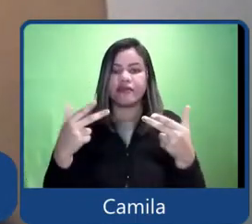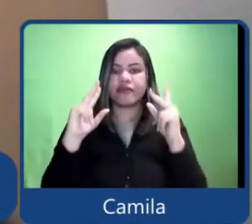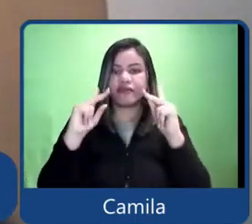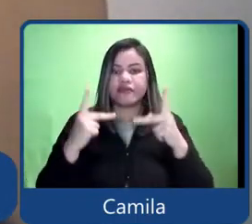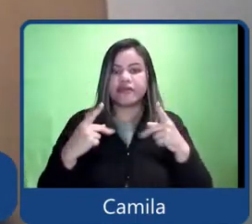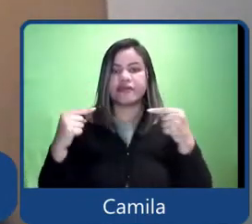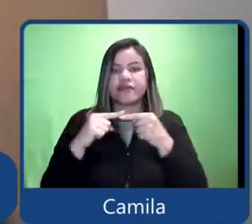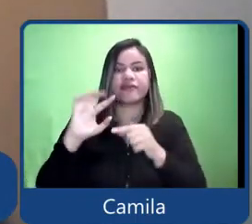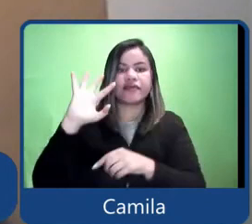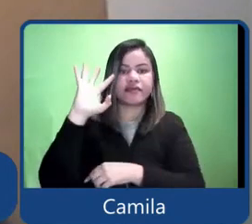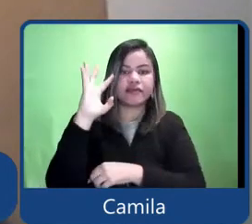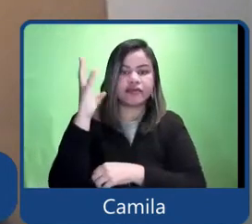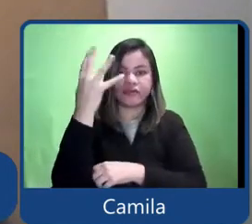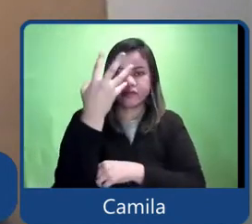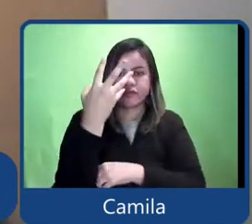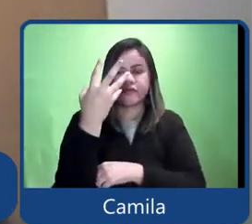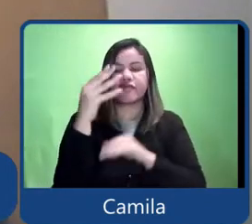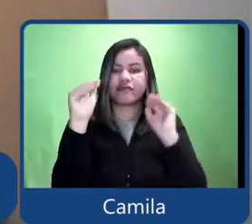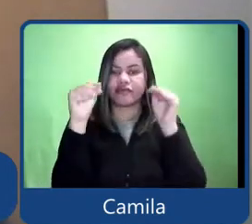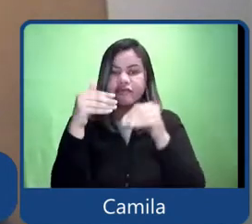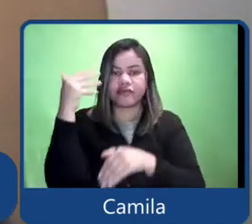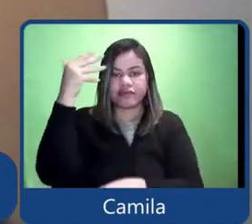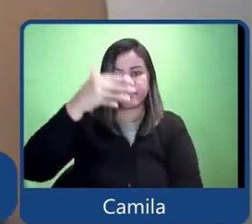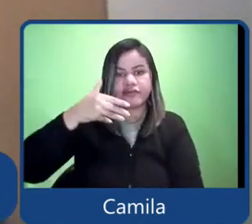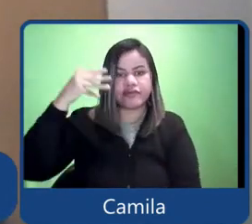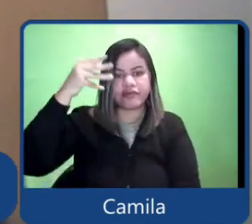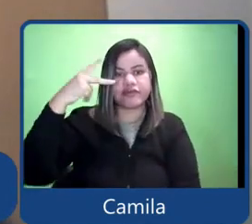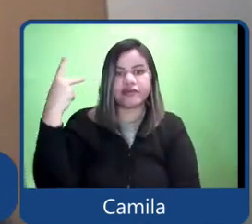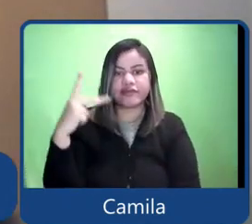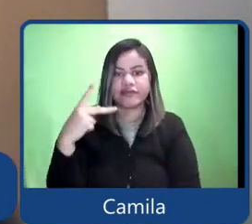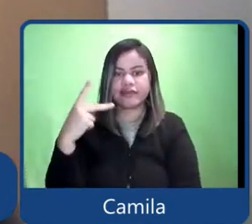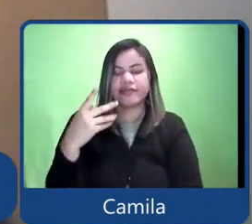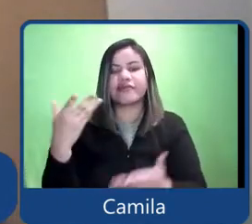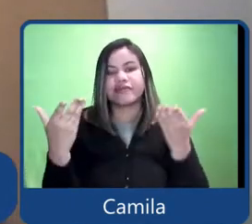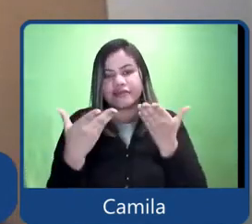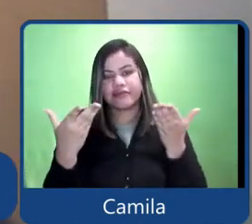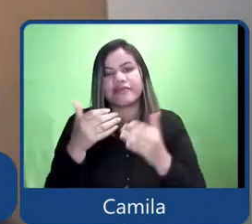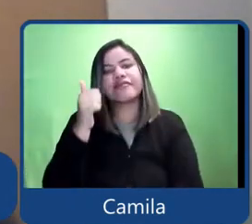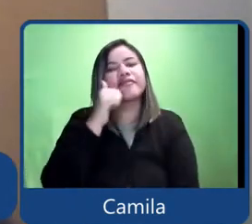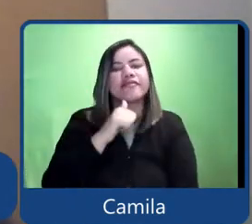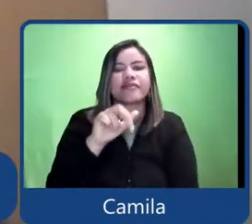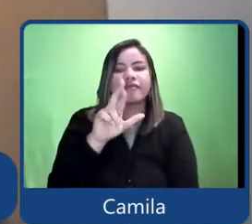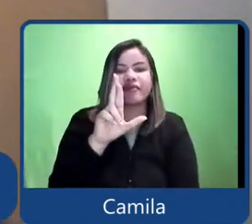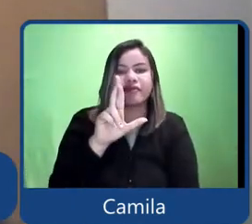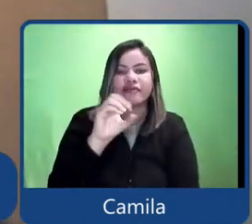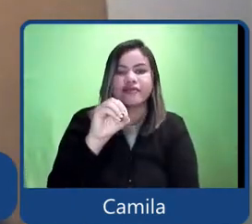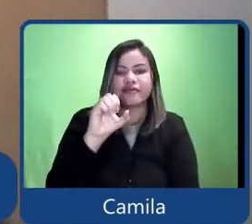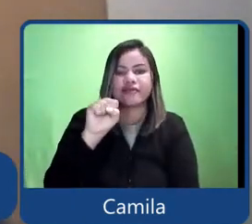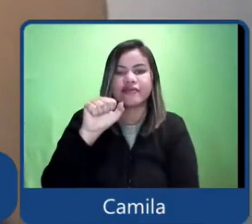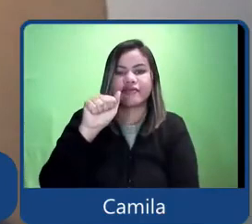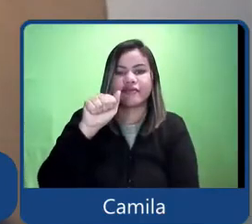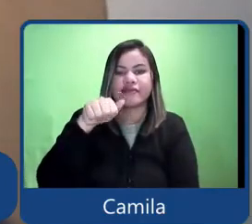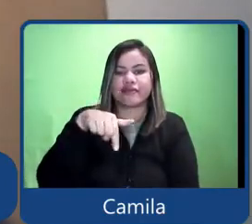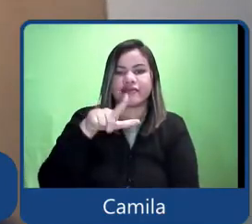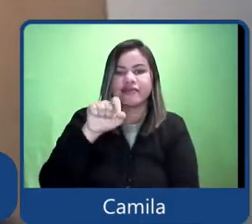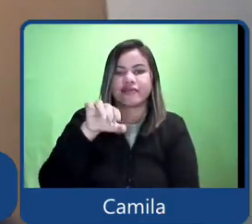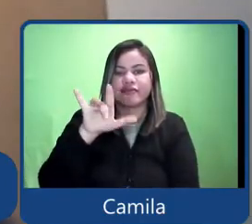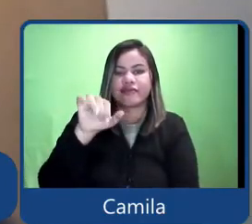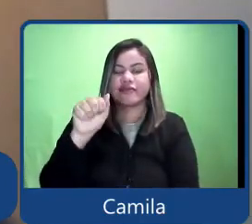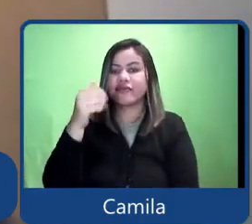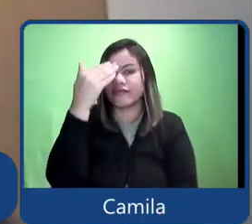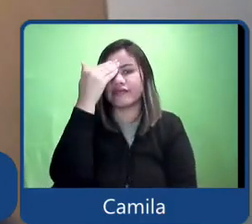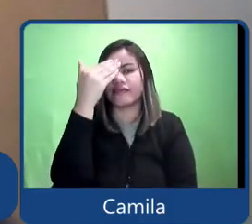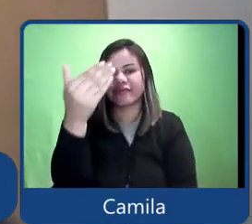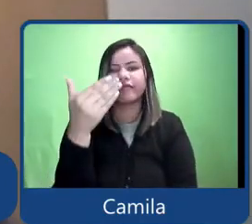climáticas, que imagino seja o foco da palestra dela na manhã de hoje. Professora Rosângela, muito obrigado por aceitar o nosso convite. Por favor,